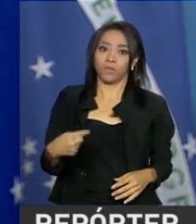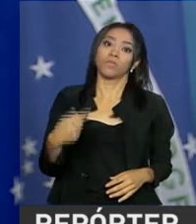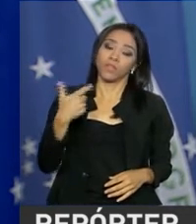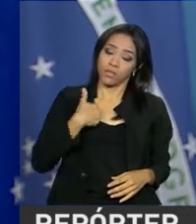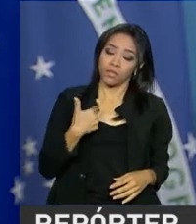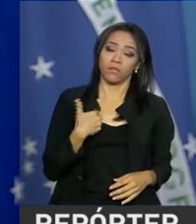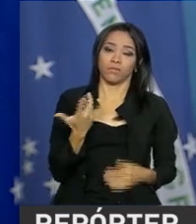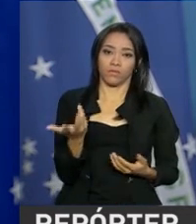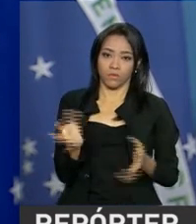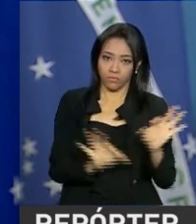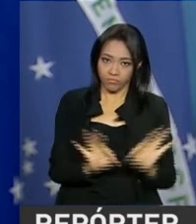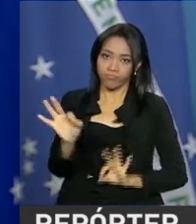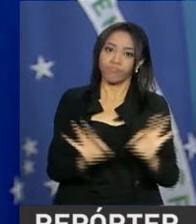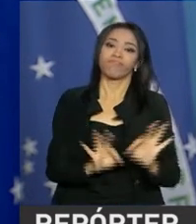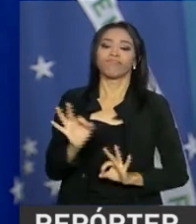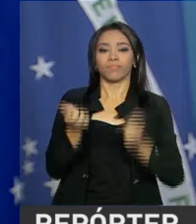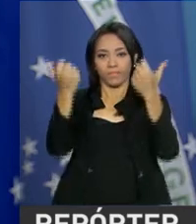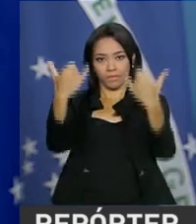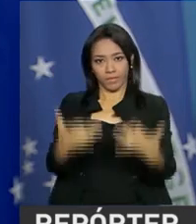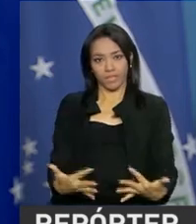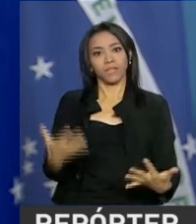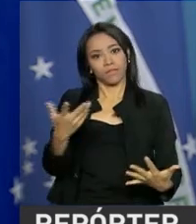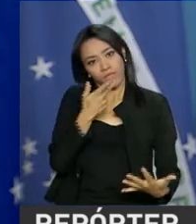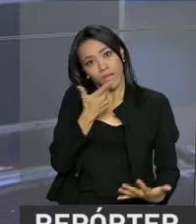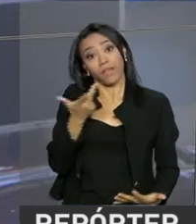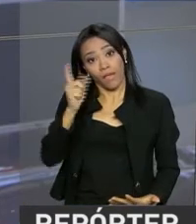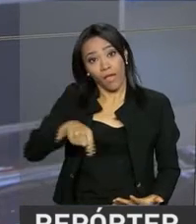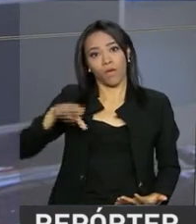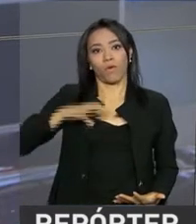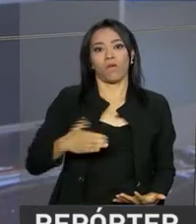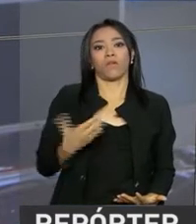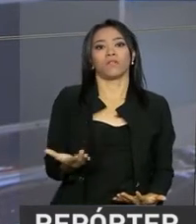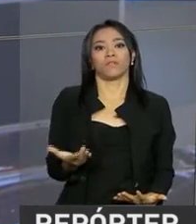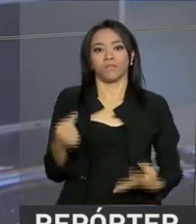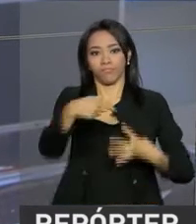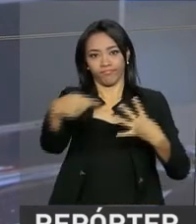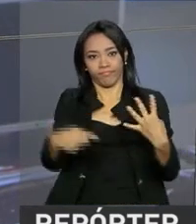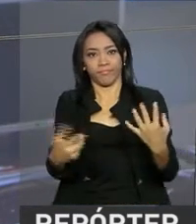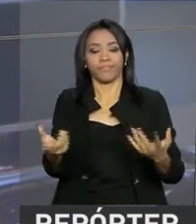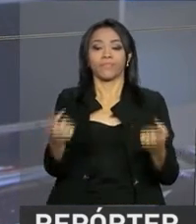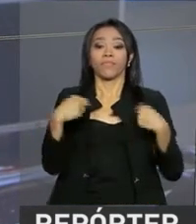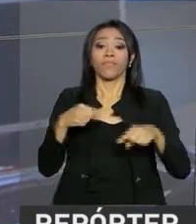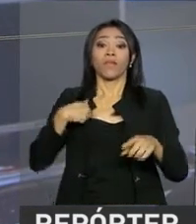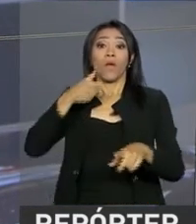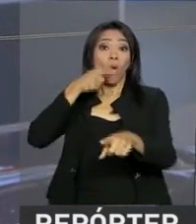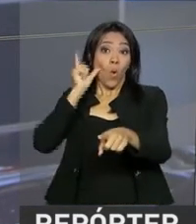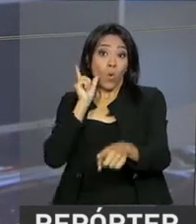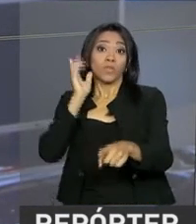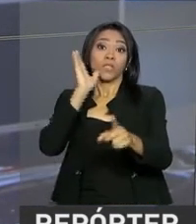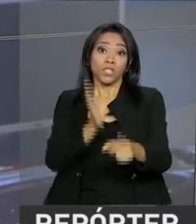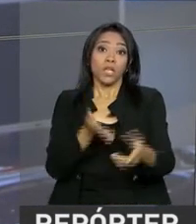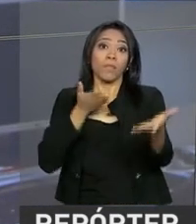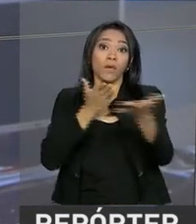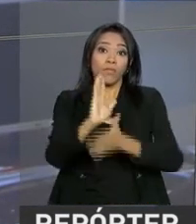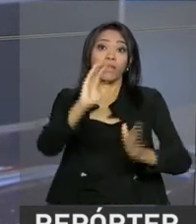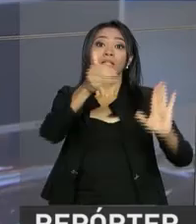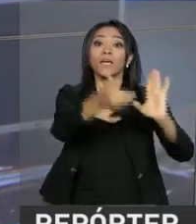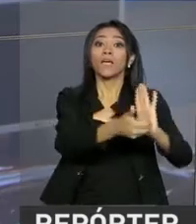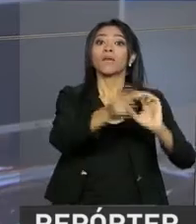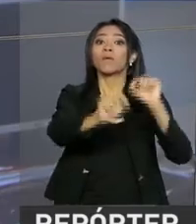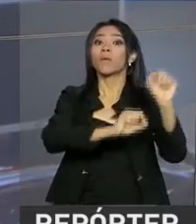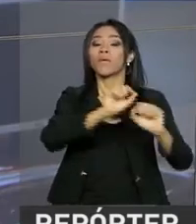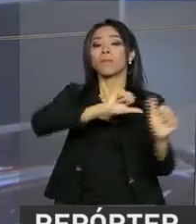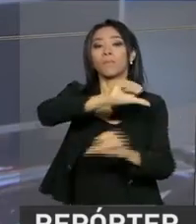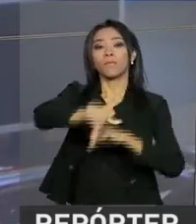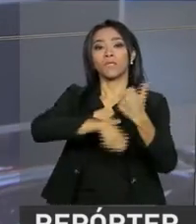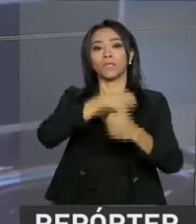rotulando modestamente de corajosas e foi aprovada ontem na câmara a medida provisória da reforma do